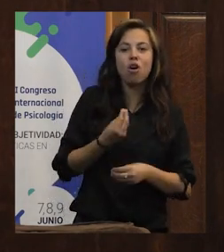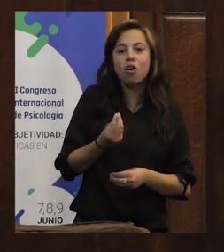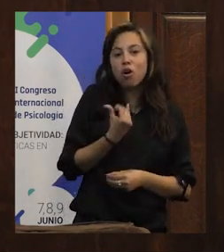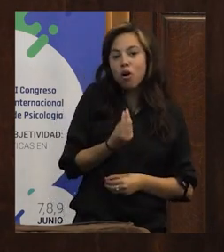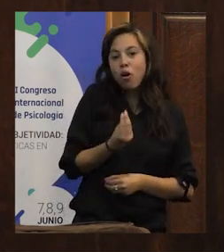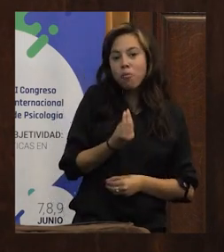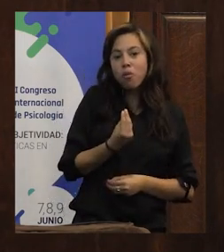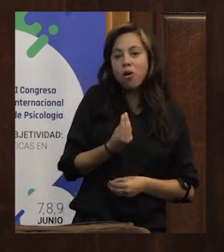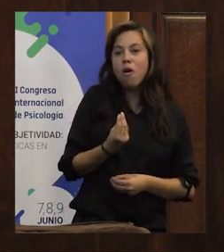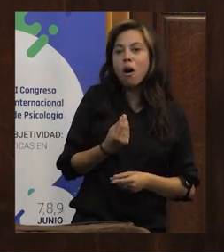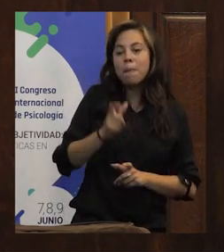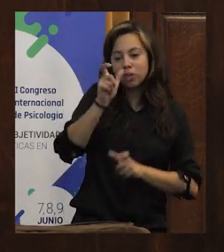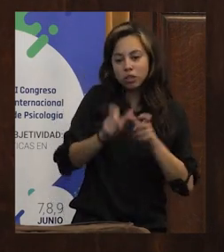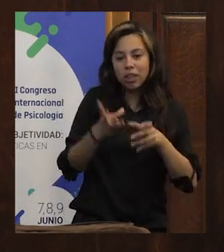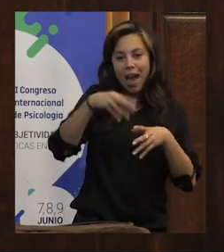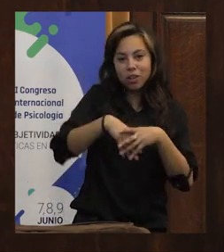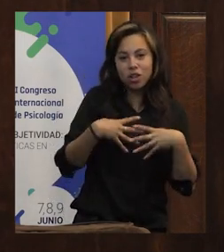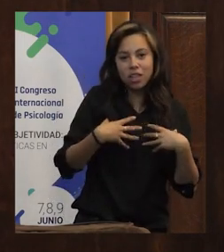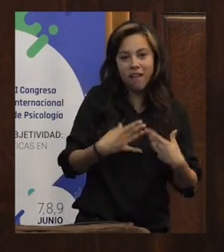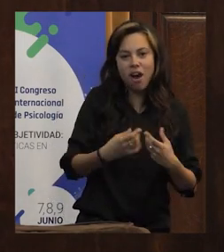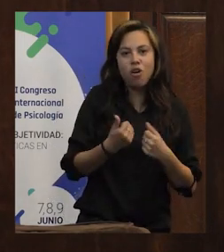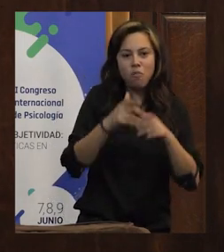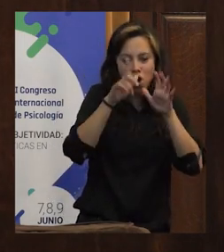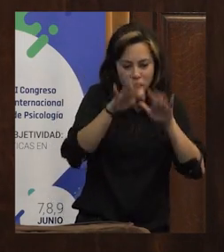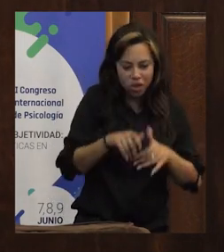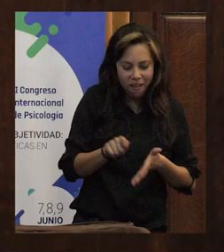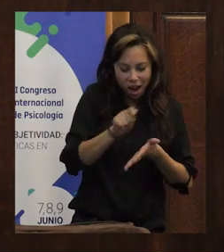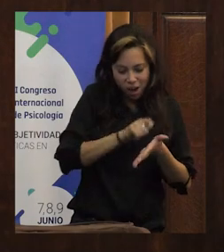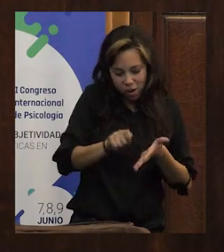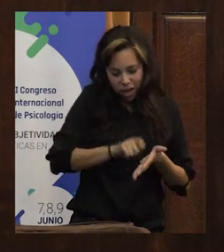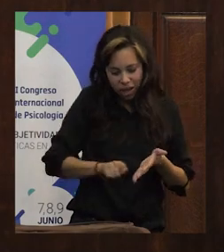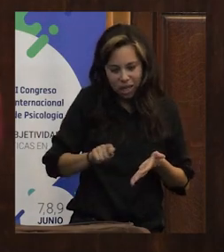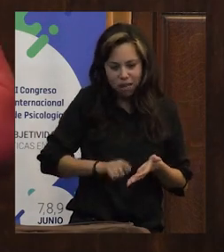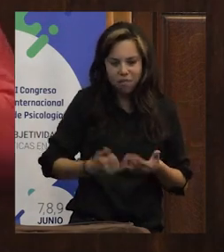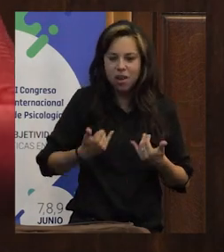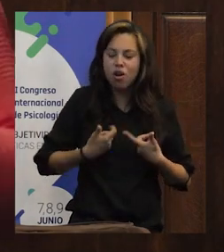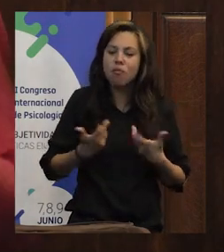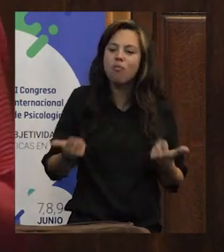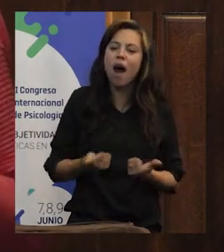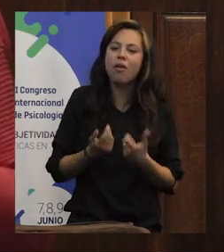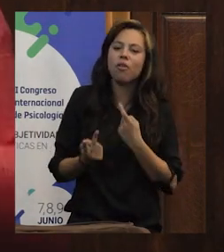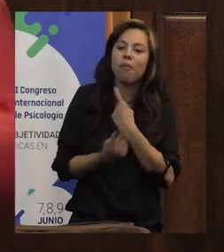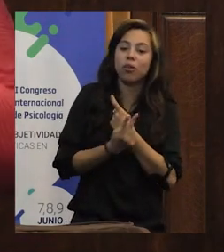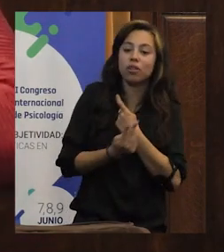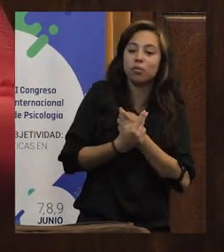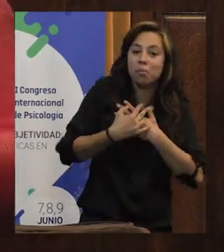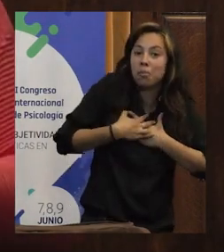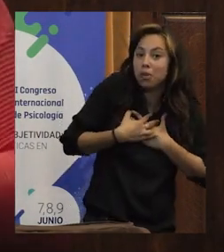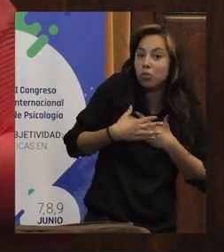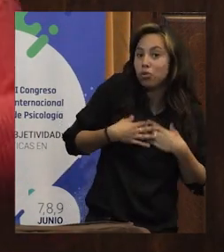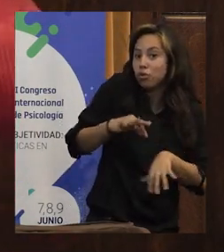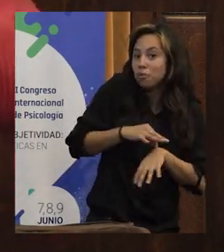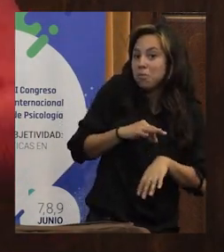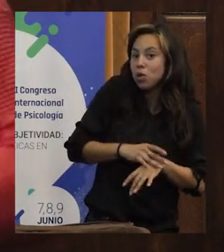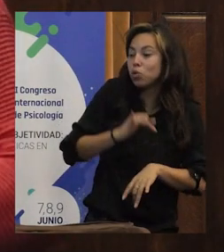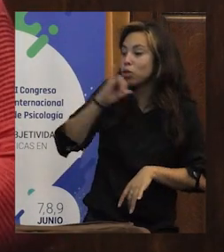as coisas que ocorrem. Em geral, se cria um sistema de proteção emocional,